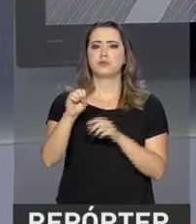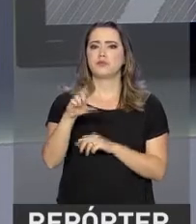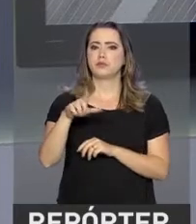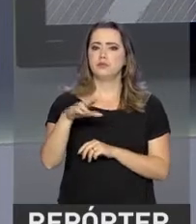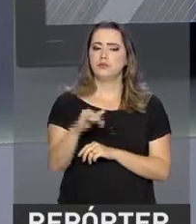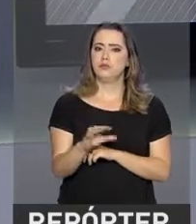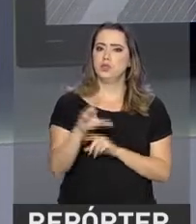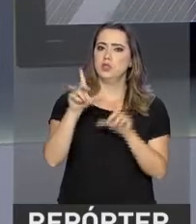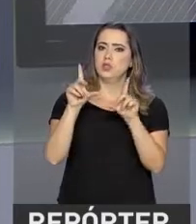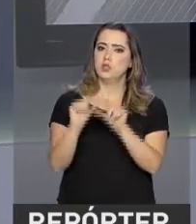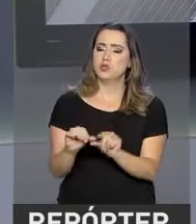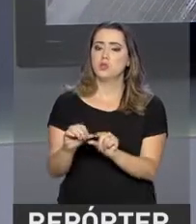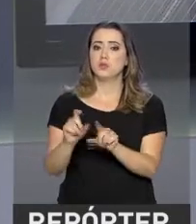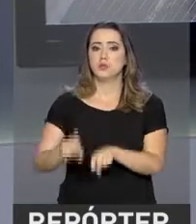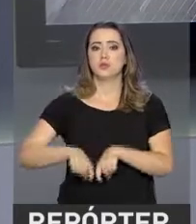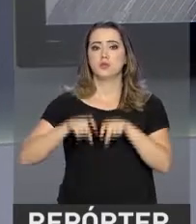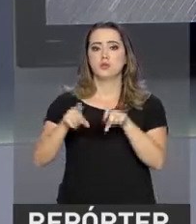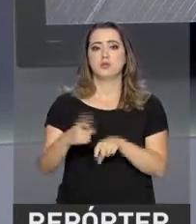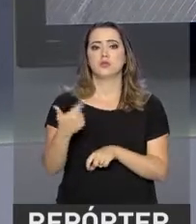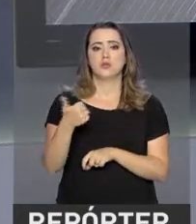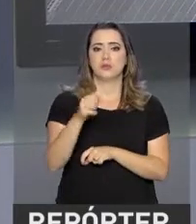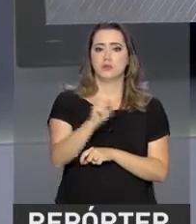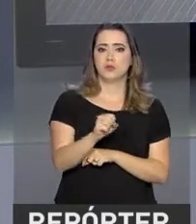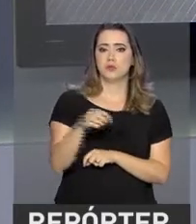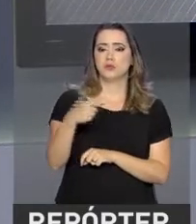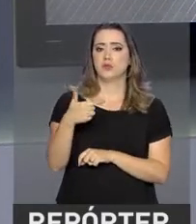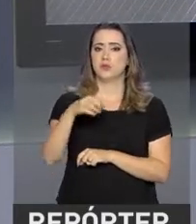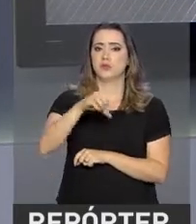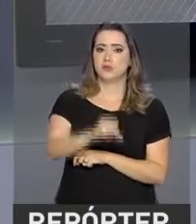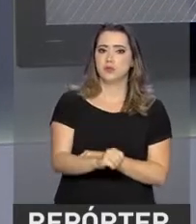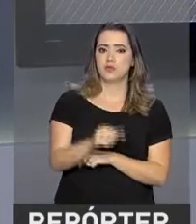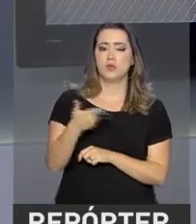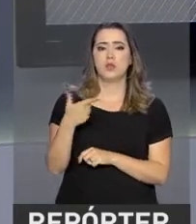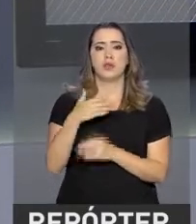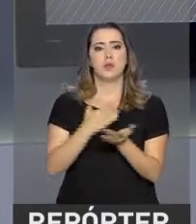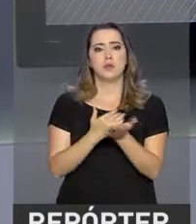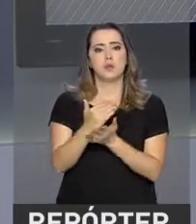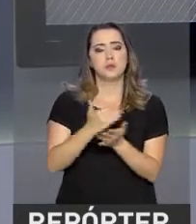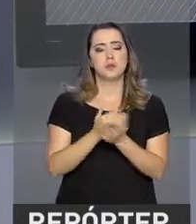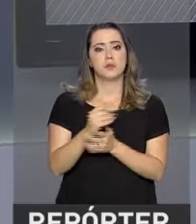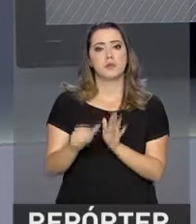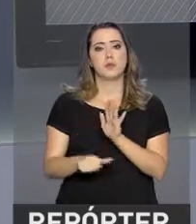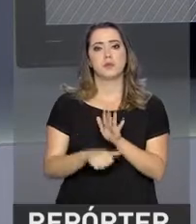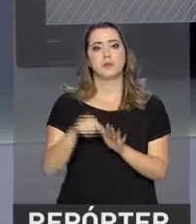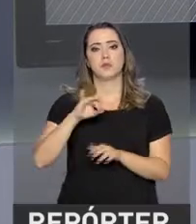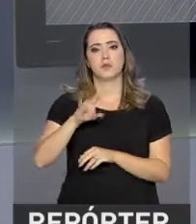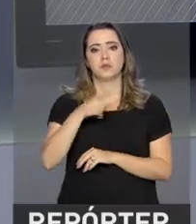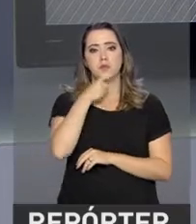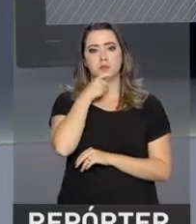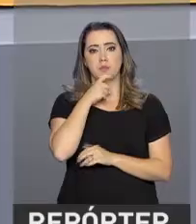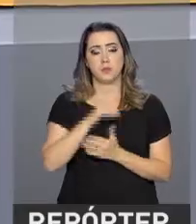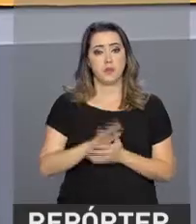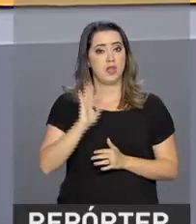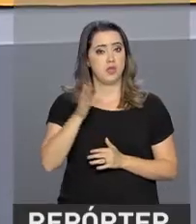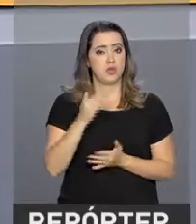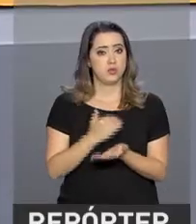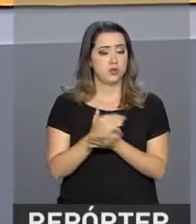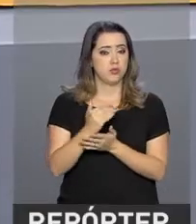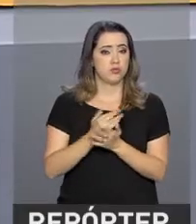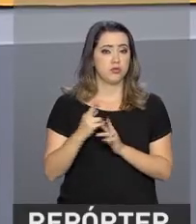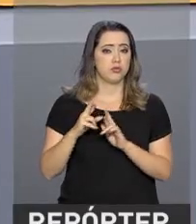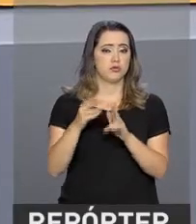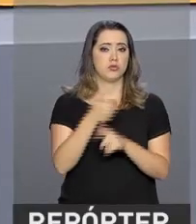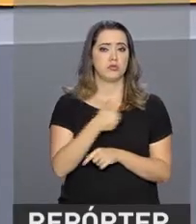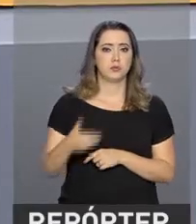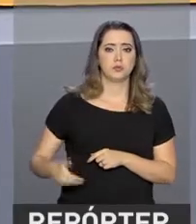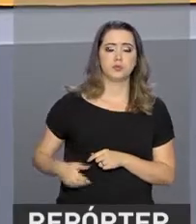Plano Agrícola e Pecuário de 2018-2019, que vai ter início no dia 1º de julho. Já a previsão